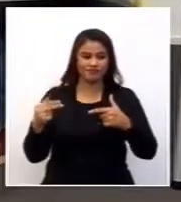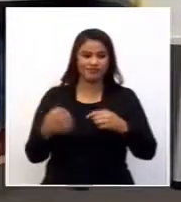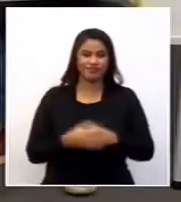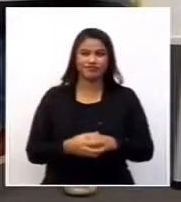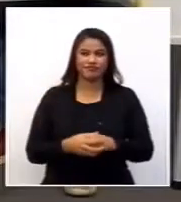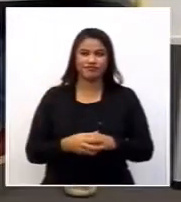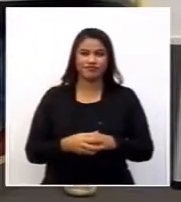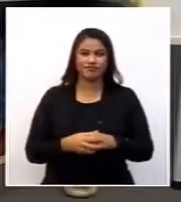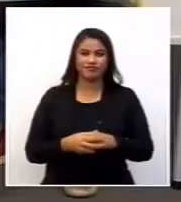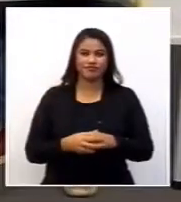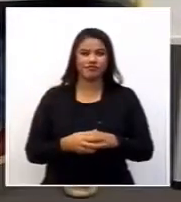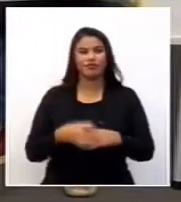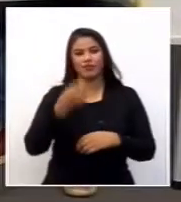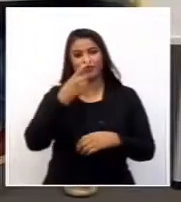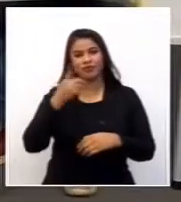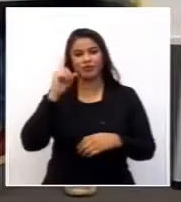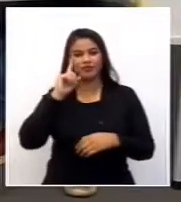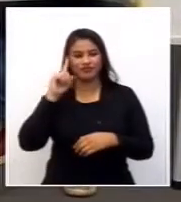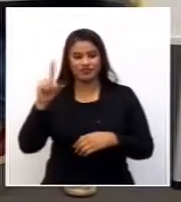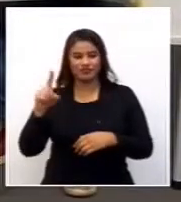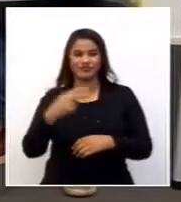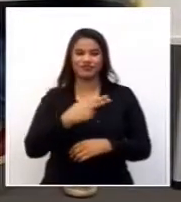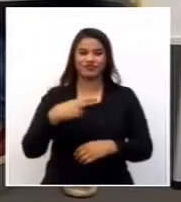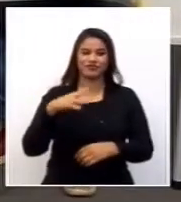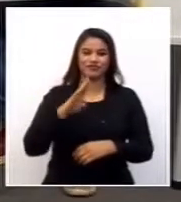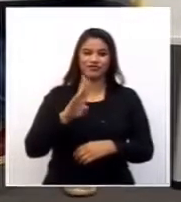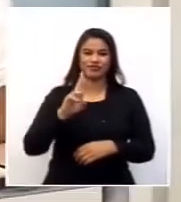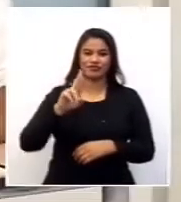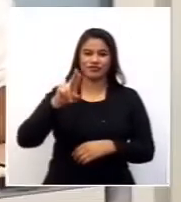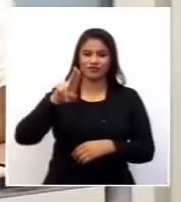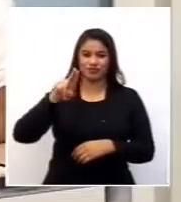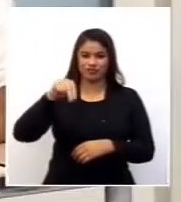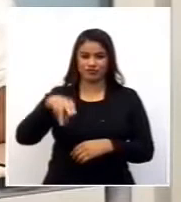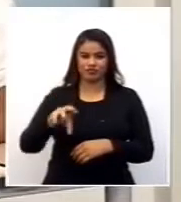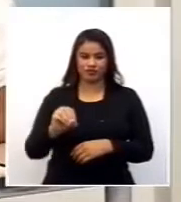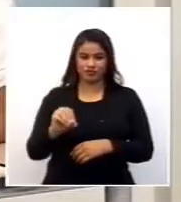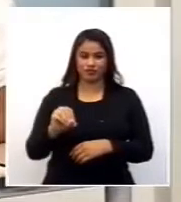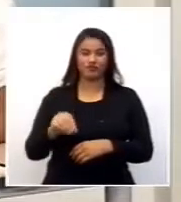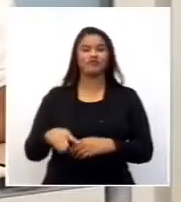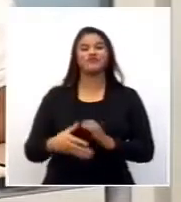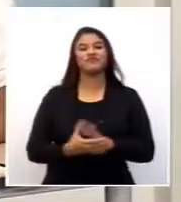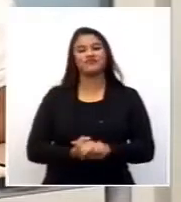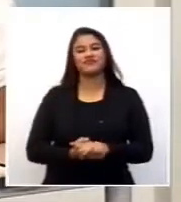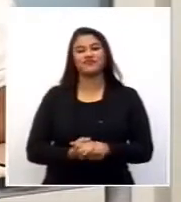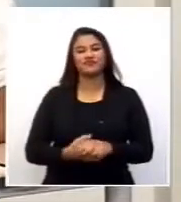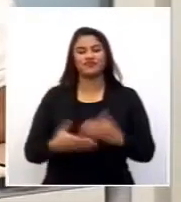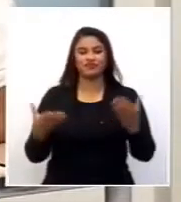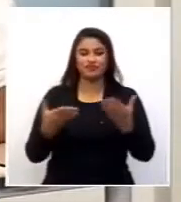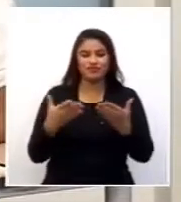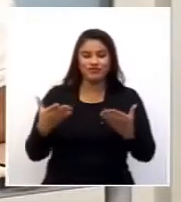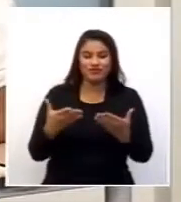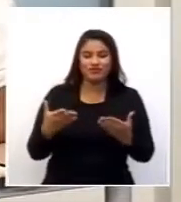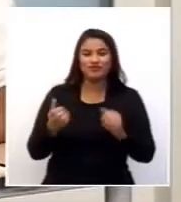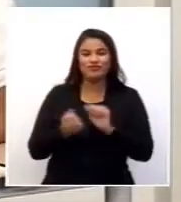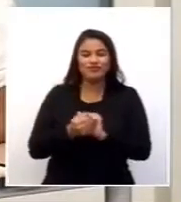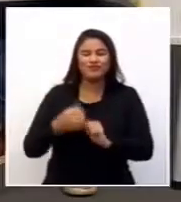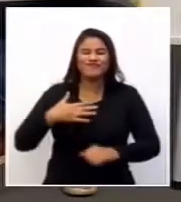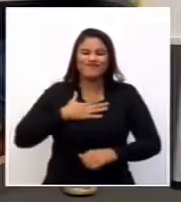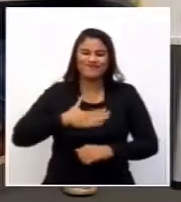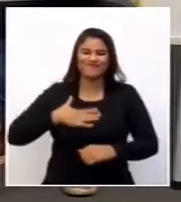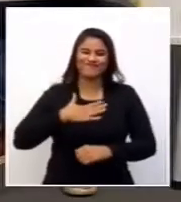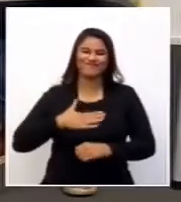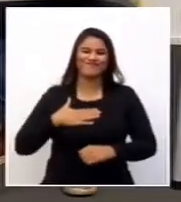Olá, um bom dia, sejam bem-vindos. Meu nome é Bruno Westman Prado e é um prazer estar aqui com vocês.